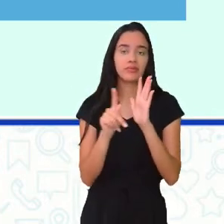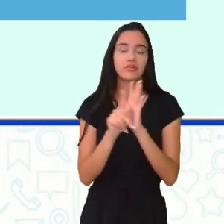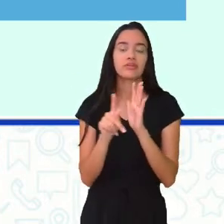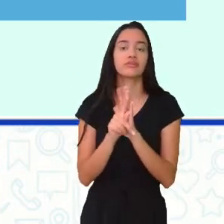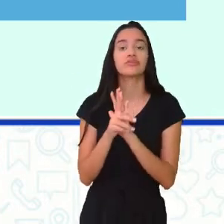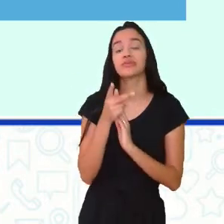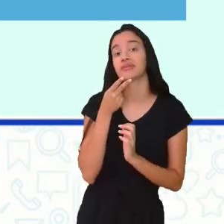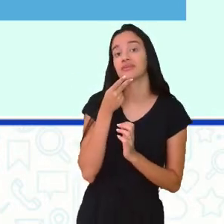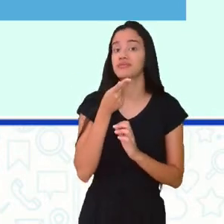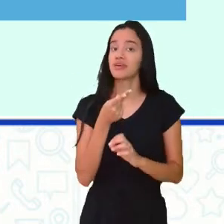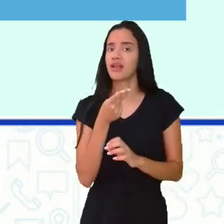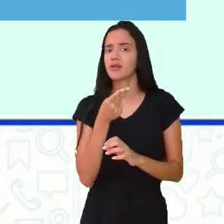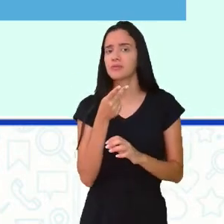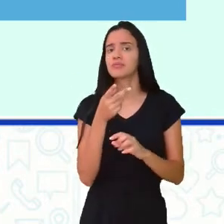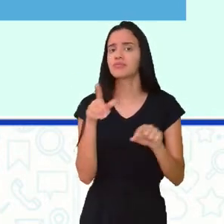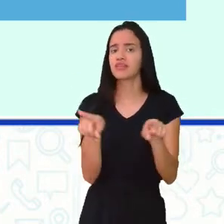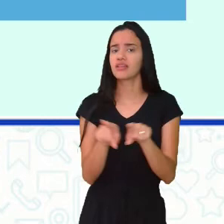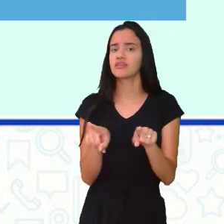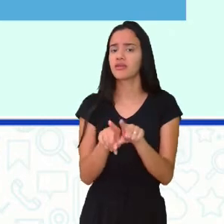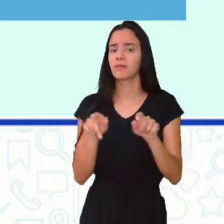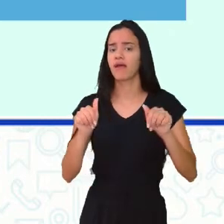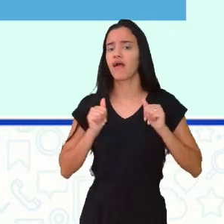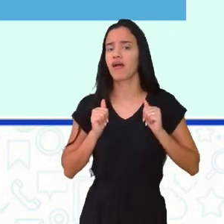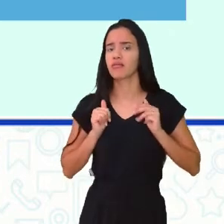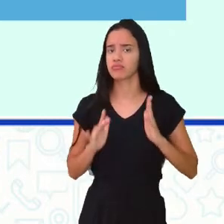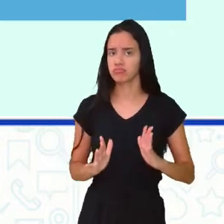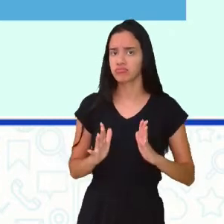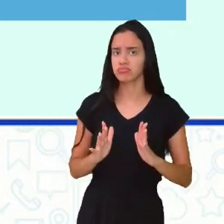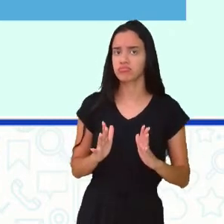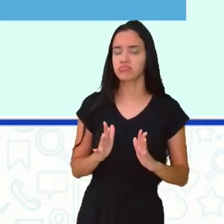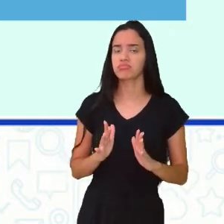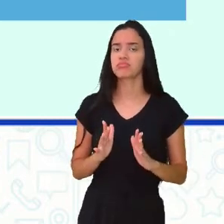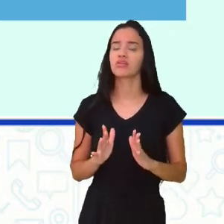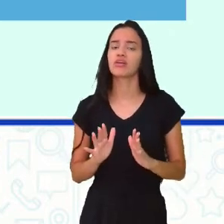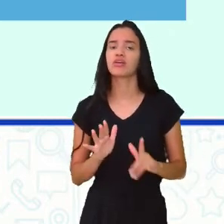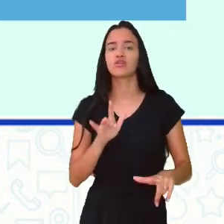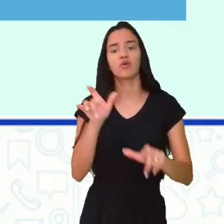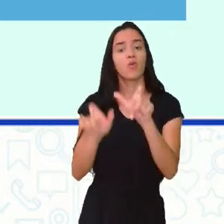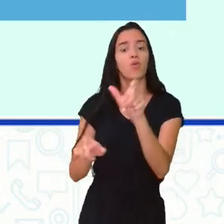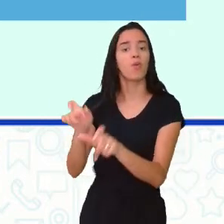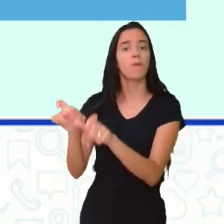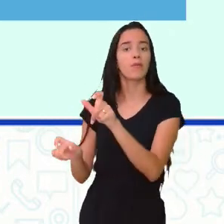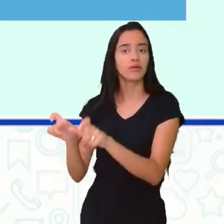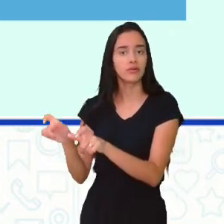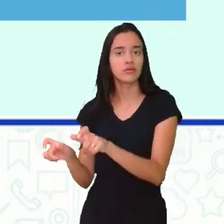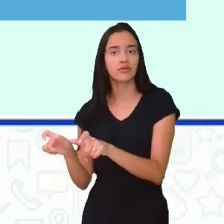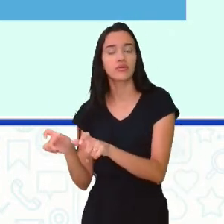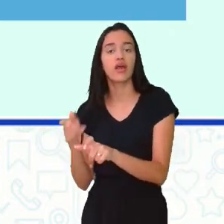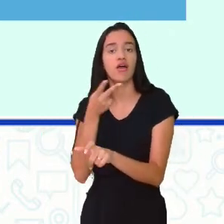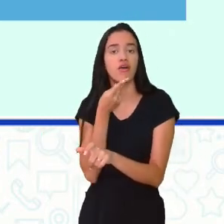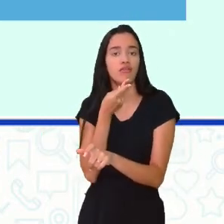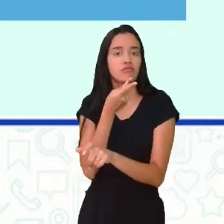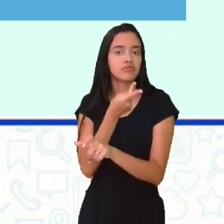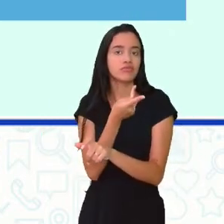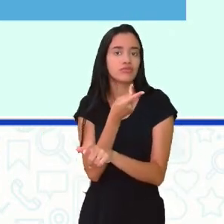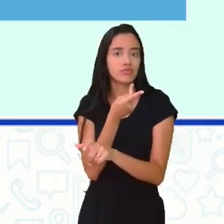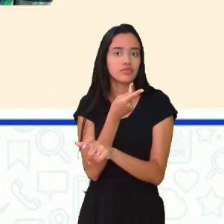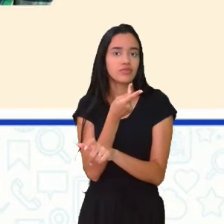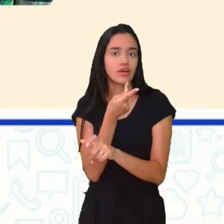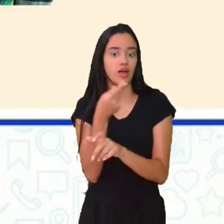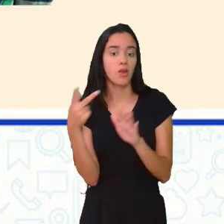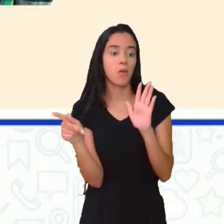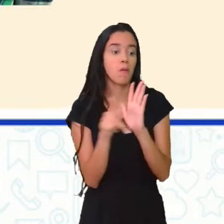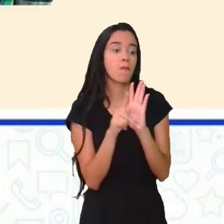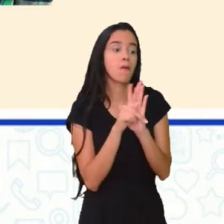suas falas, por meio de suas ações e do que as outras personagens dizem a seu